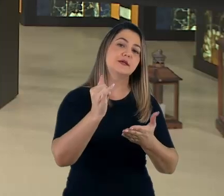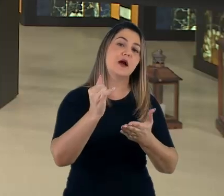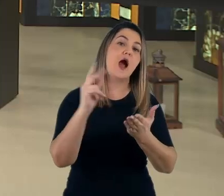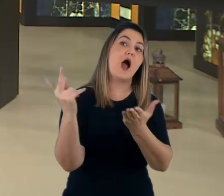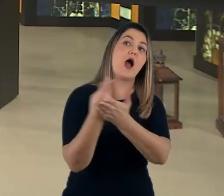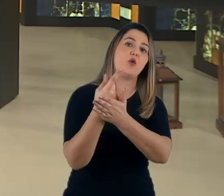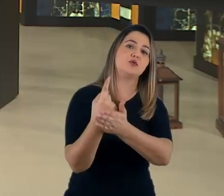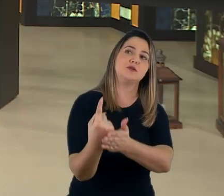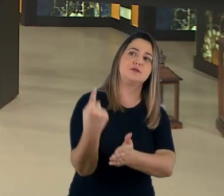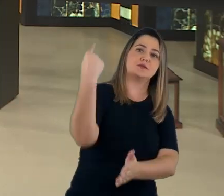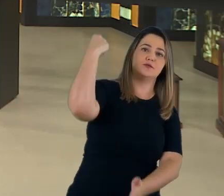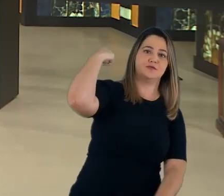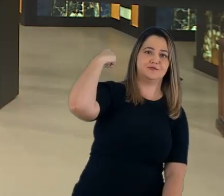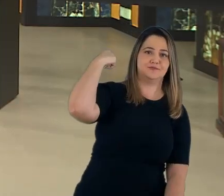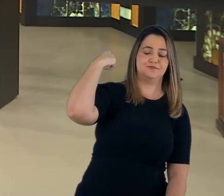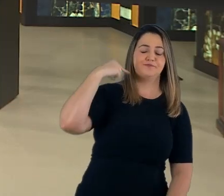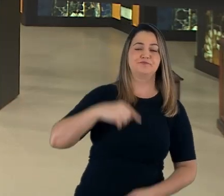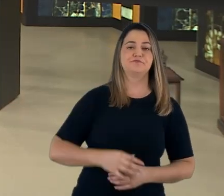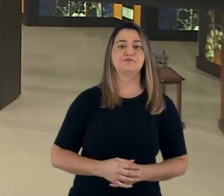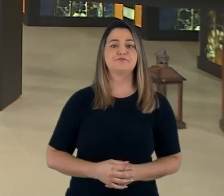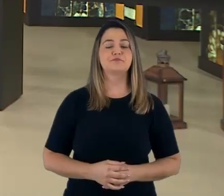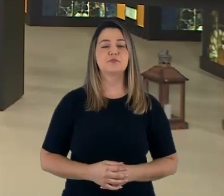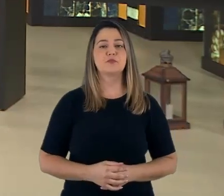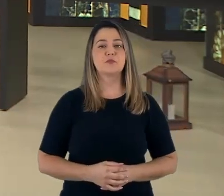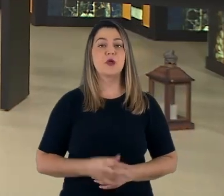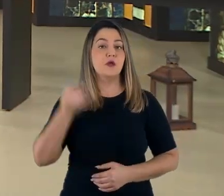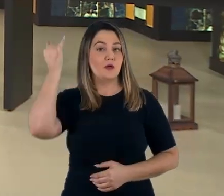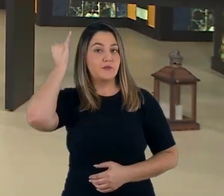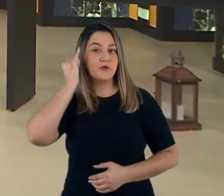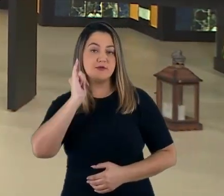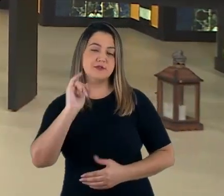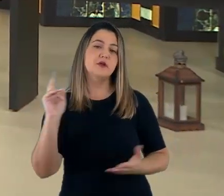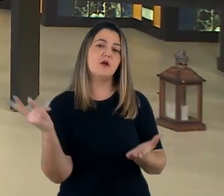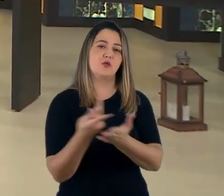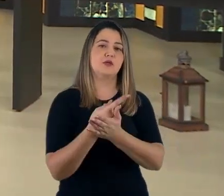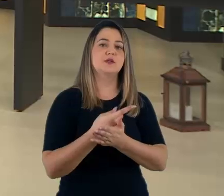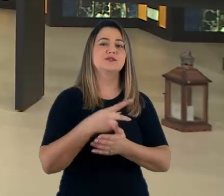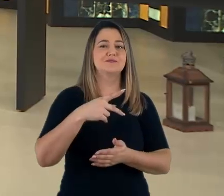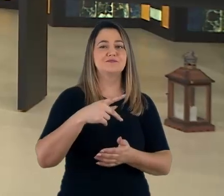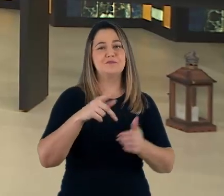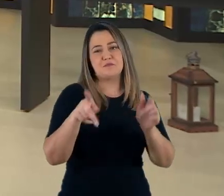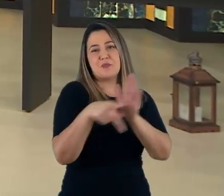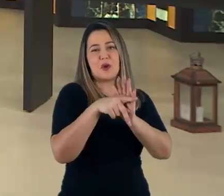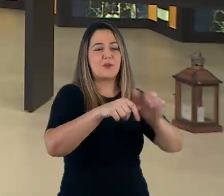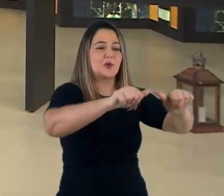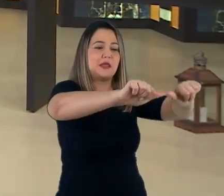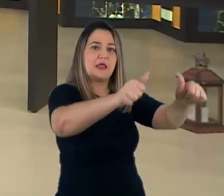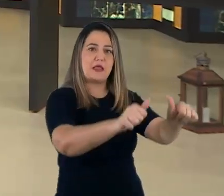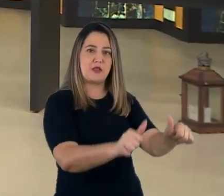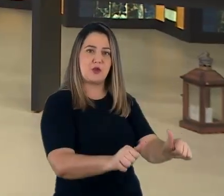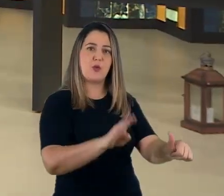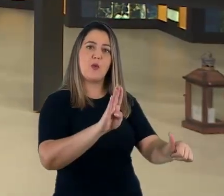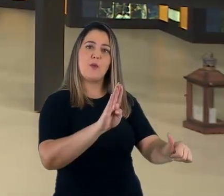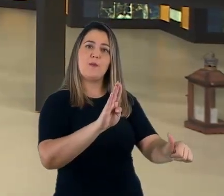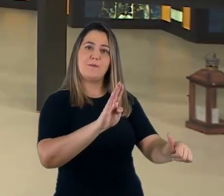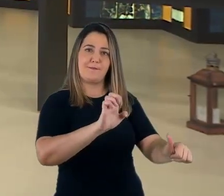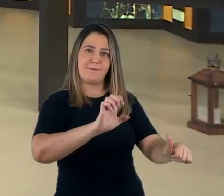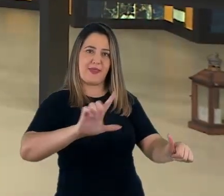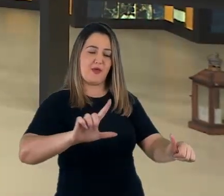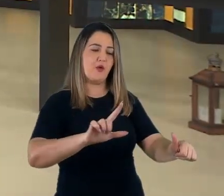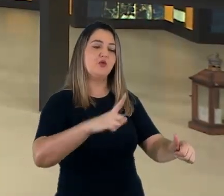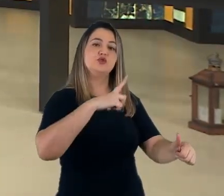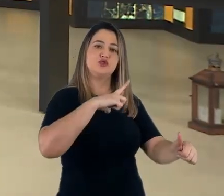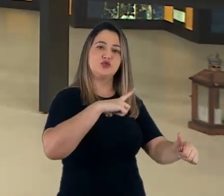algo. Esta profecia, ela narra a viagem da estátua do deus babilônico Marduk, ou Bel, de